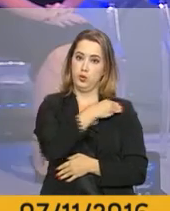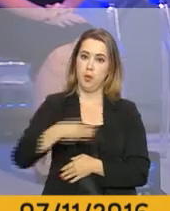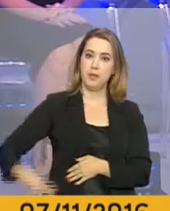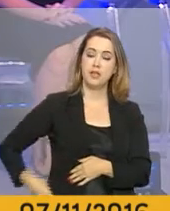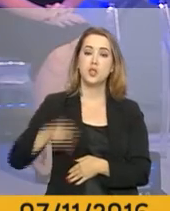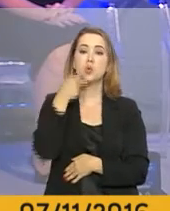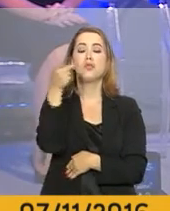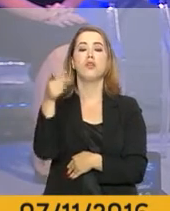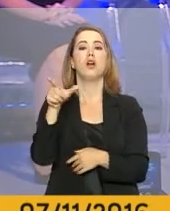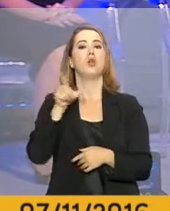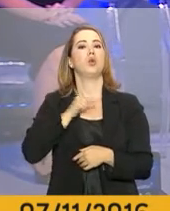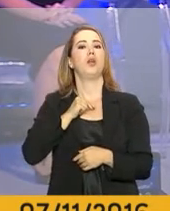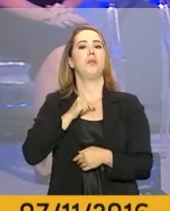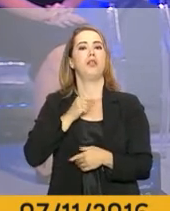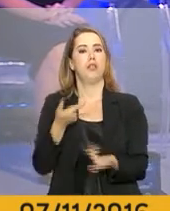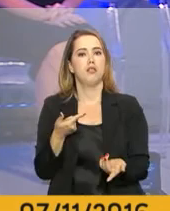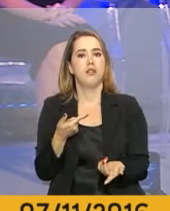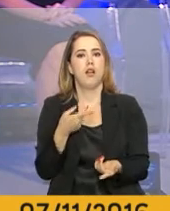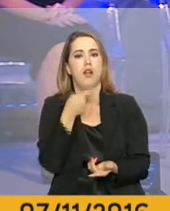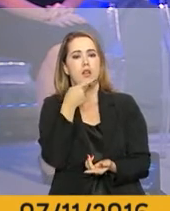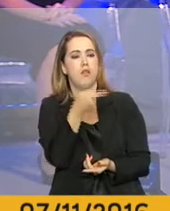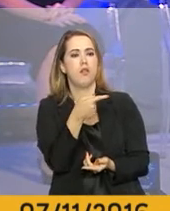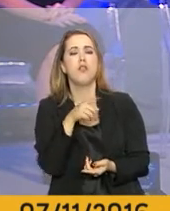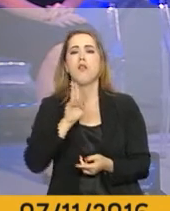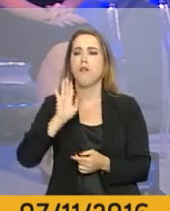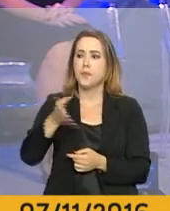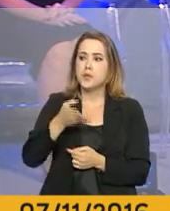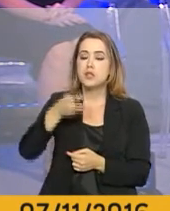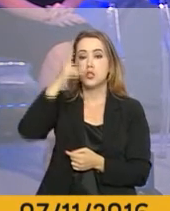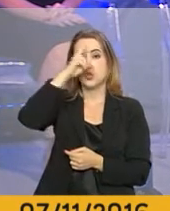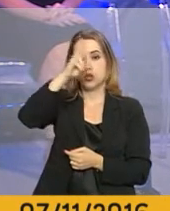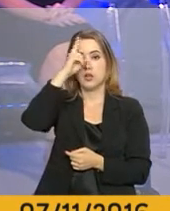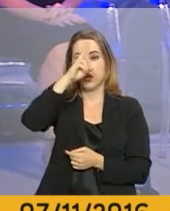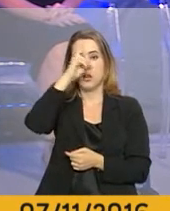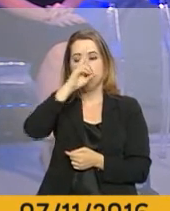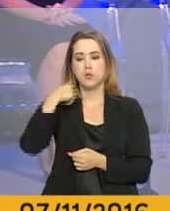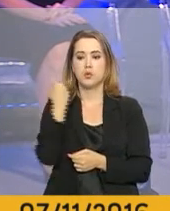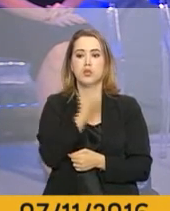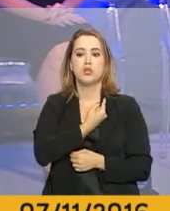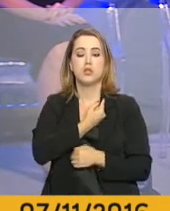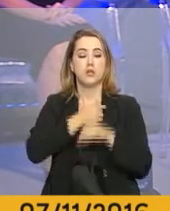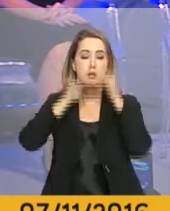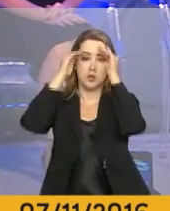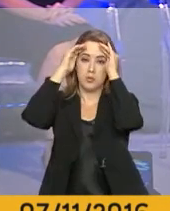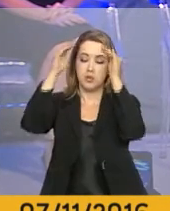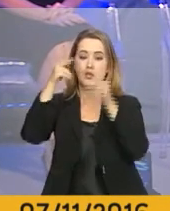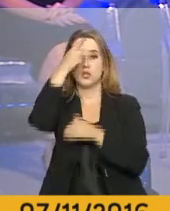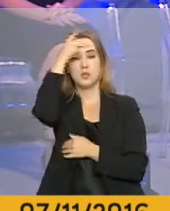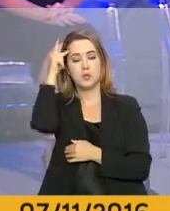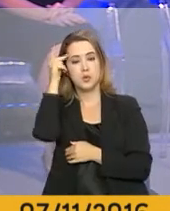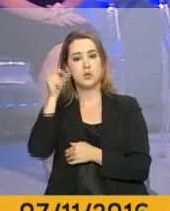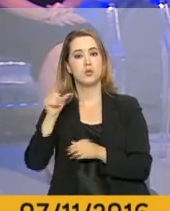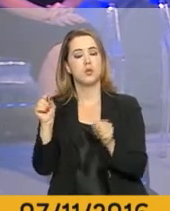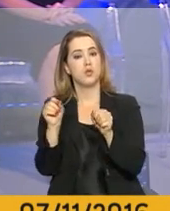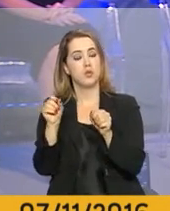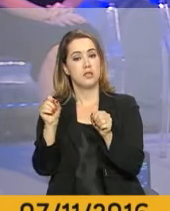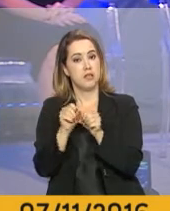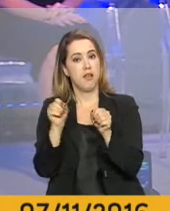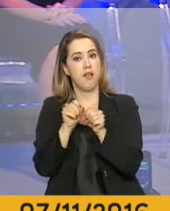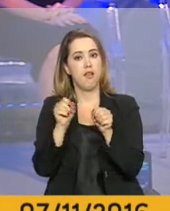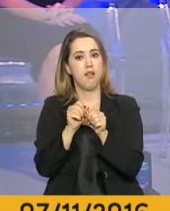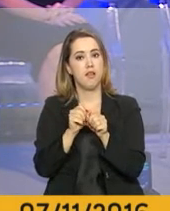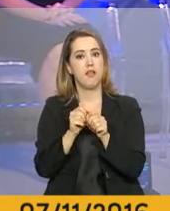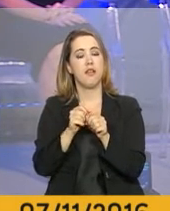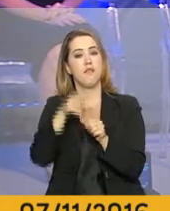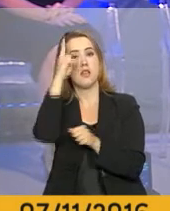medalha eu disse olha o marcelo você se lembra olha nós vamos homenagear aqueles que fazem a história do